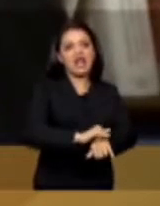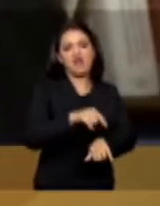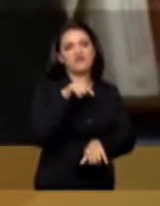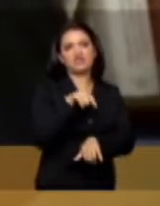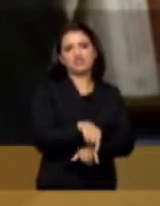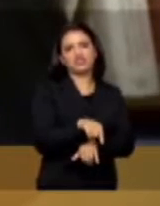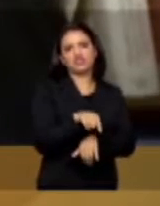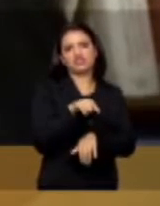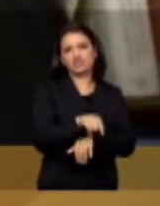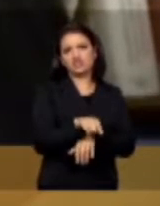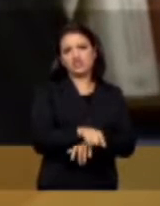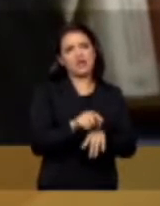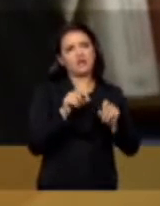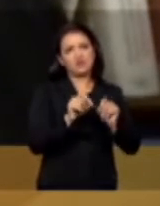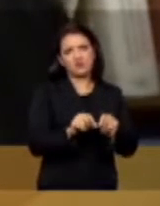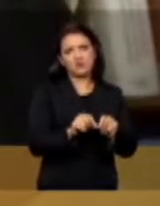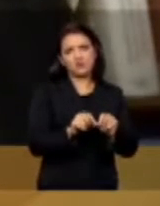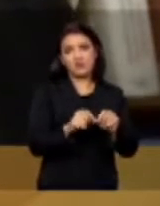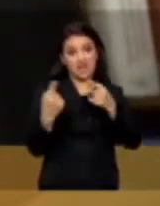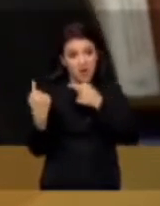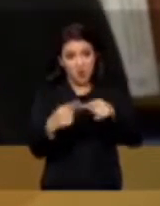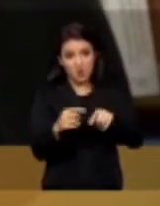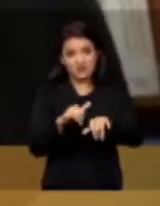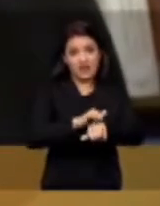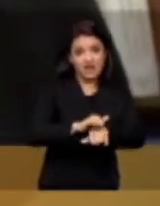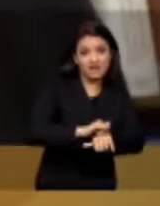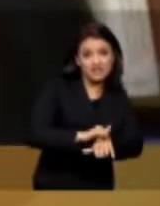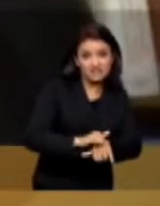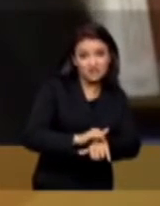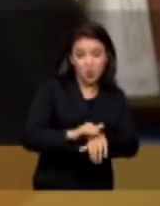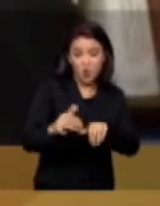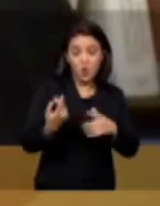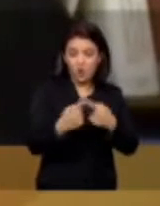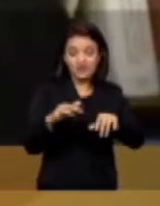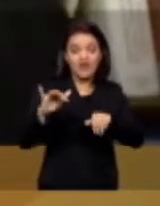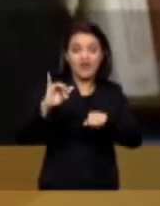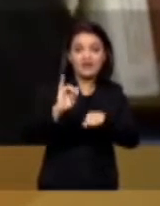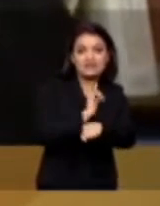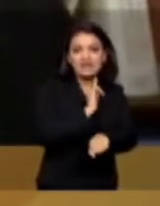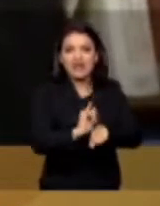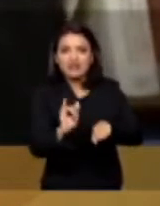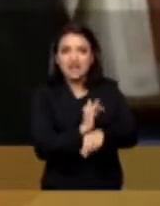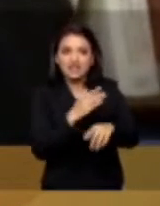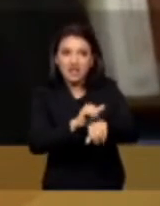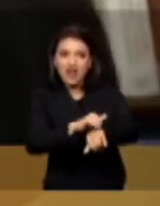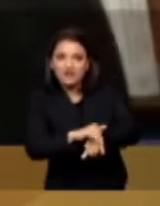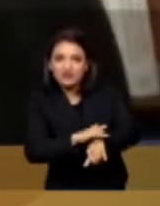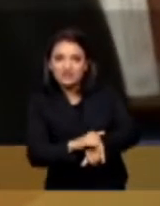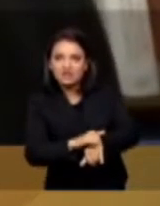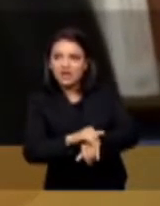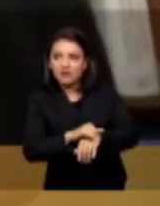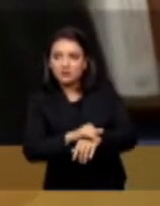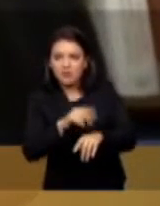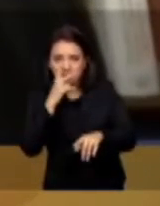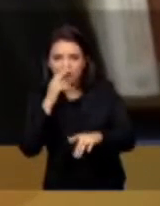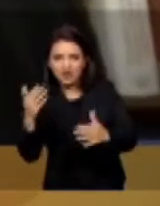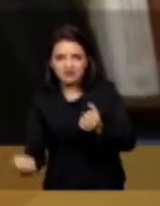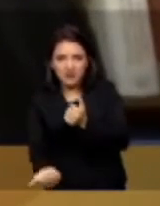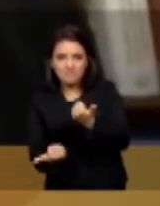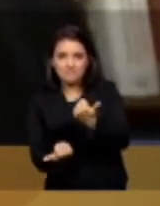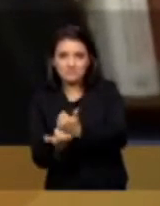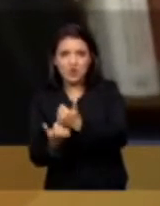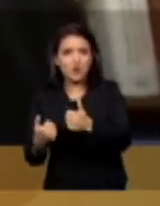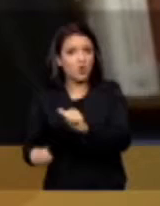favoráveis à corrupção. Mas o modus operandi da Lava Jato, data vênia, modus operandi da Lava Jato,